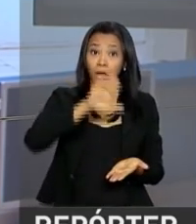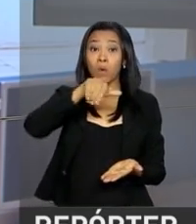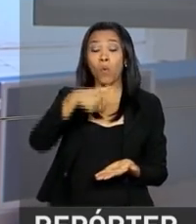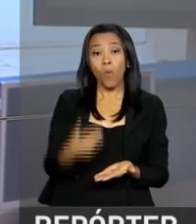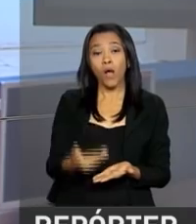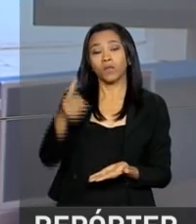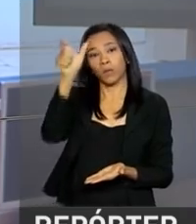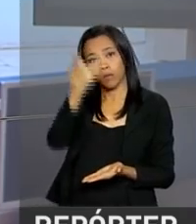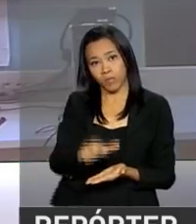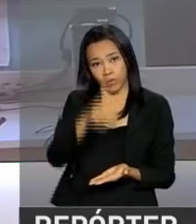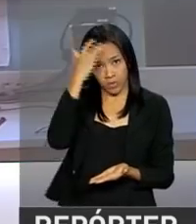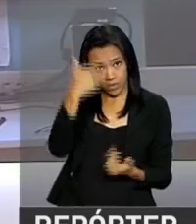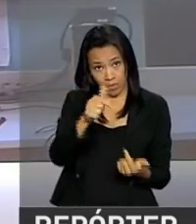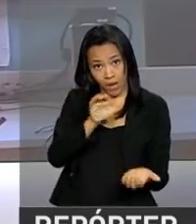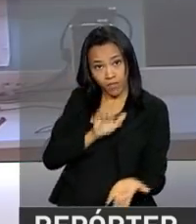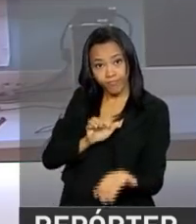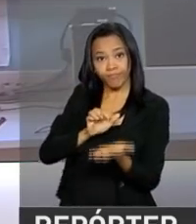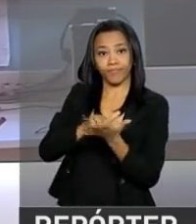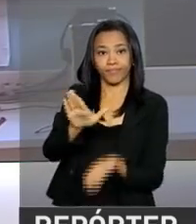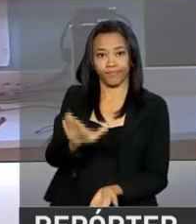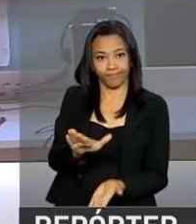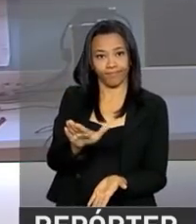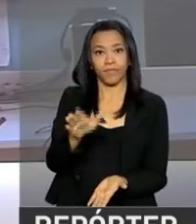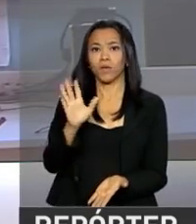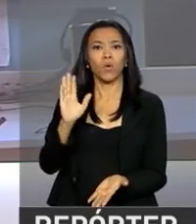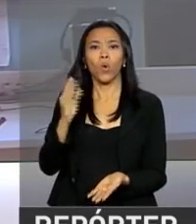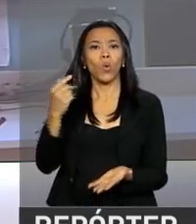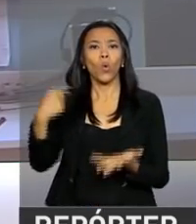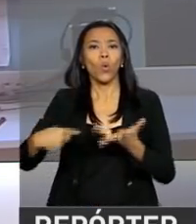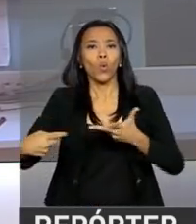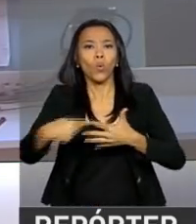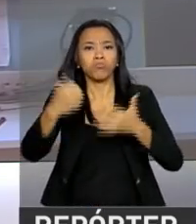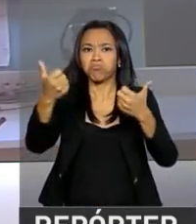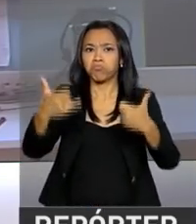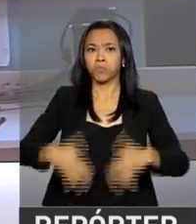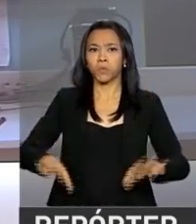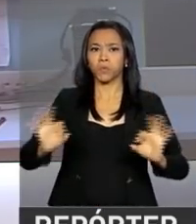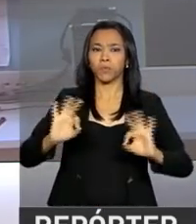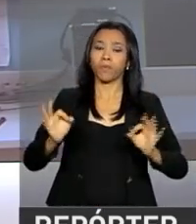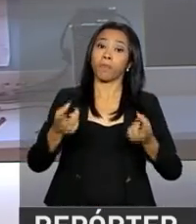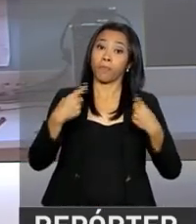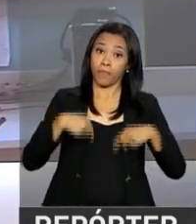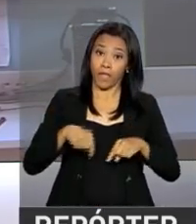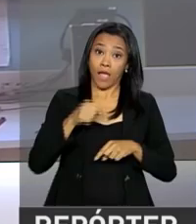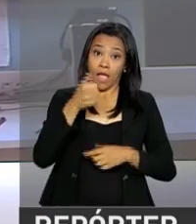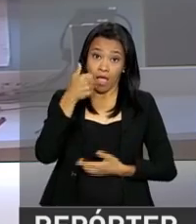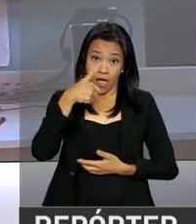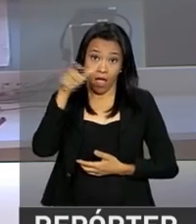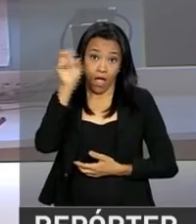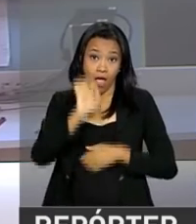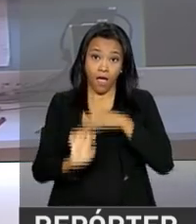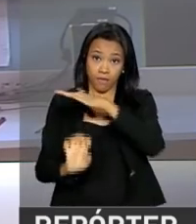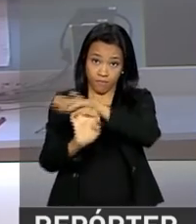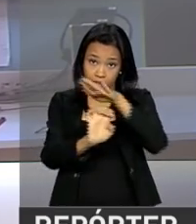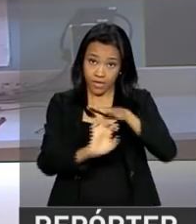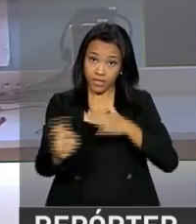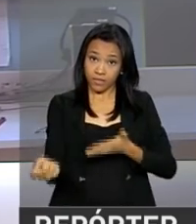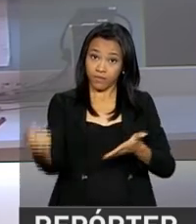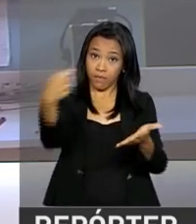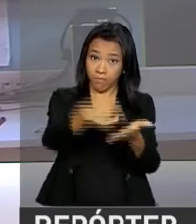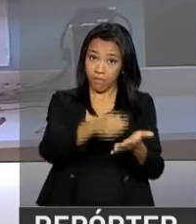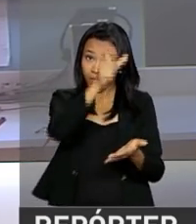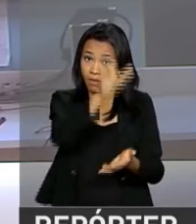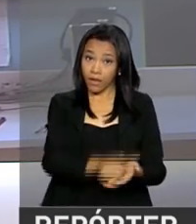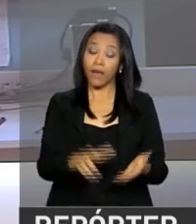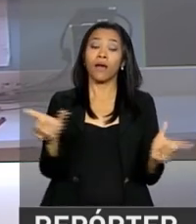sem justa causa nesse caso a empresa vai continuar pagando para o empregado os 40% de multa sobre o saldo do